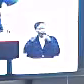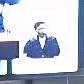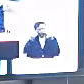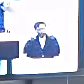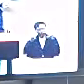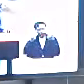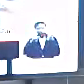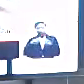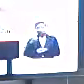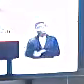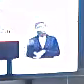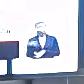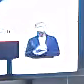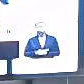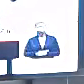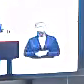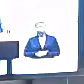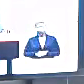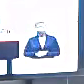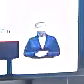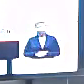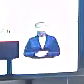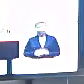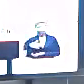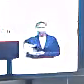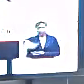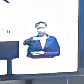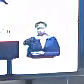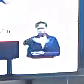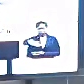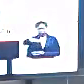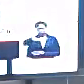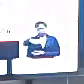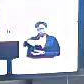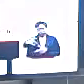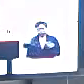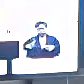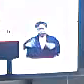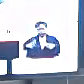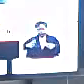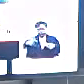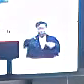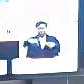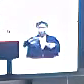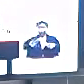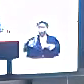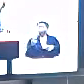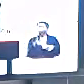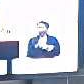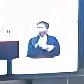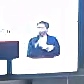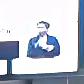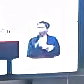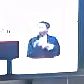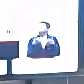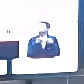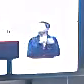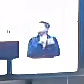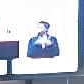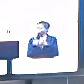da eh dessa região pertence a grande belorizonte que é as lotações